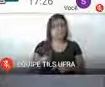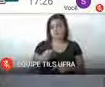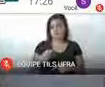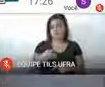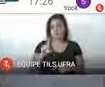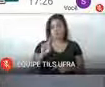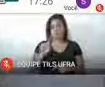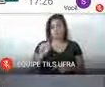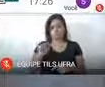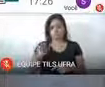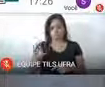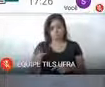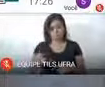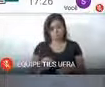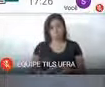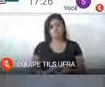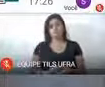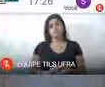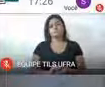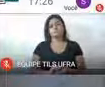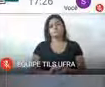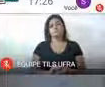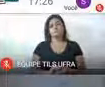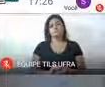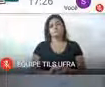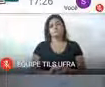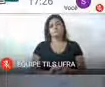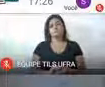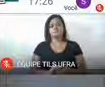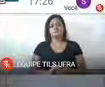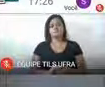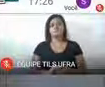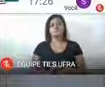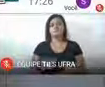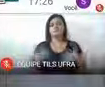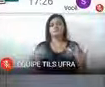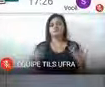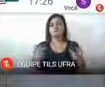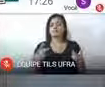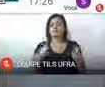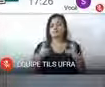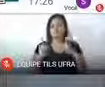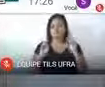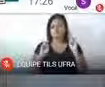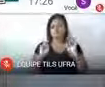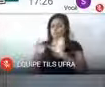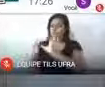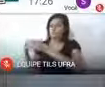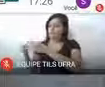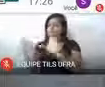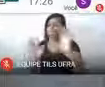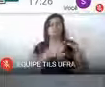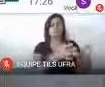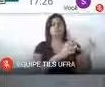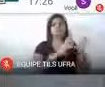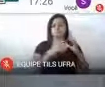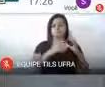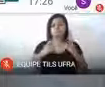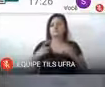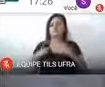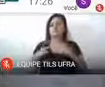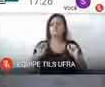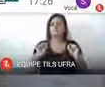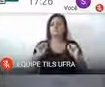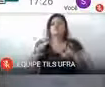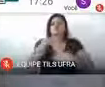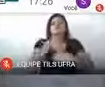Então, essa percepção desses falantes, né, do português, dessas comunidades aí, diferentemente, nós